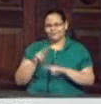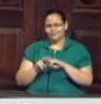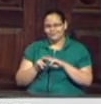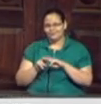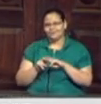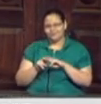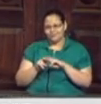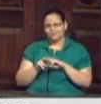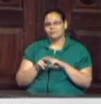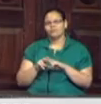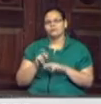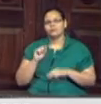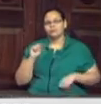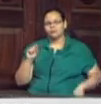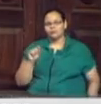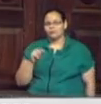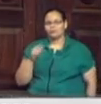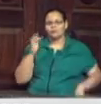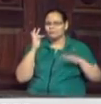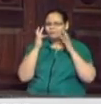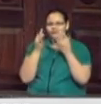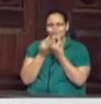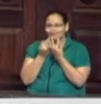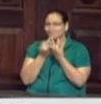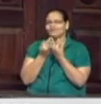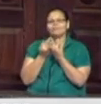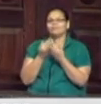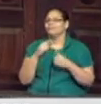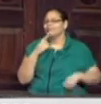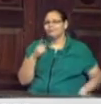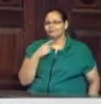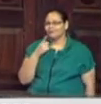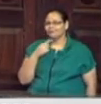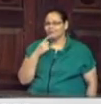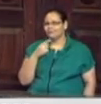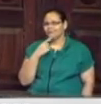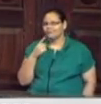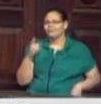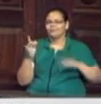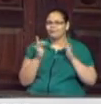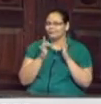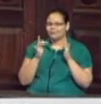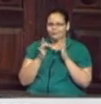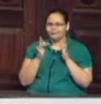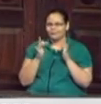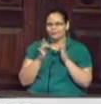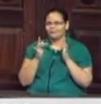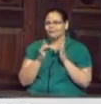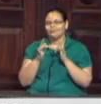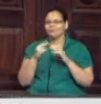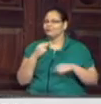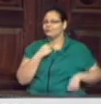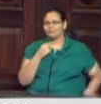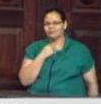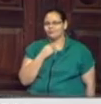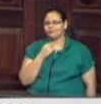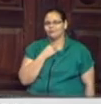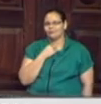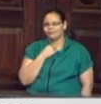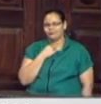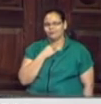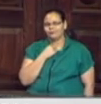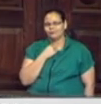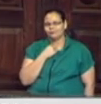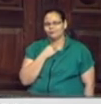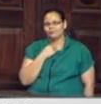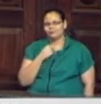as famílias não estão conseguindo fazer contato, eles não podem receber